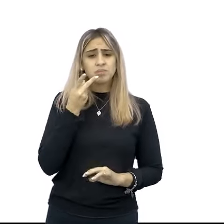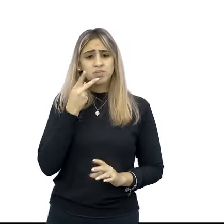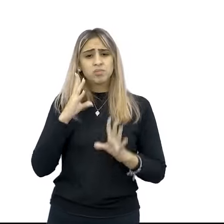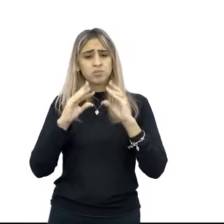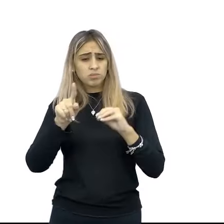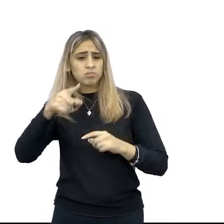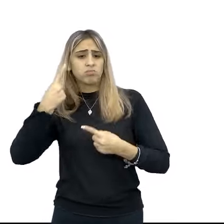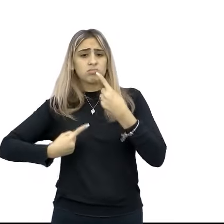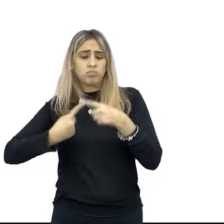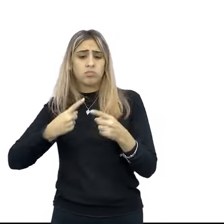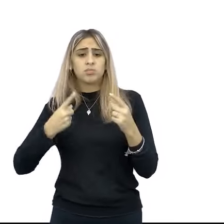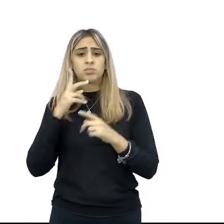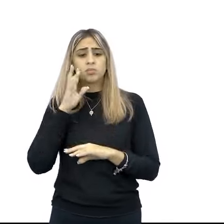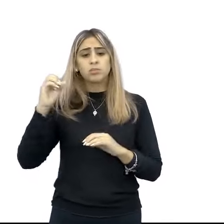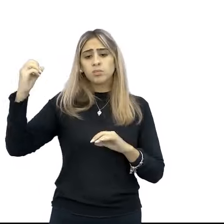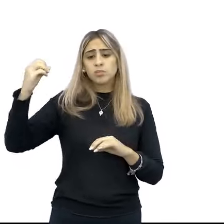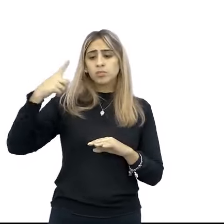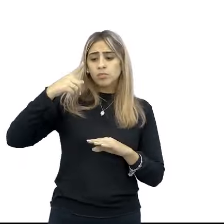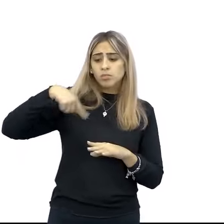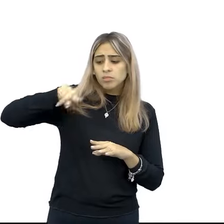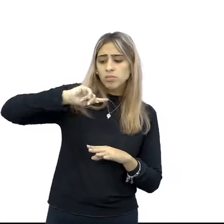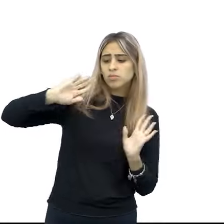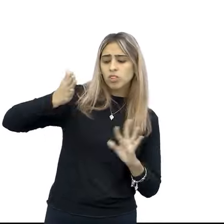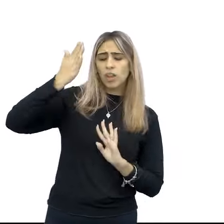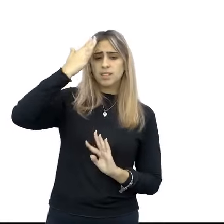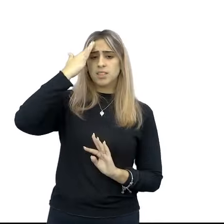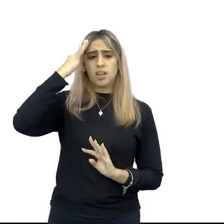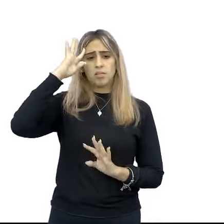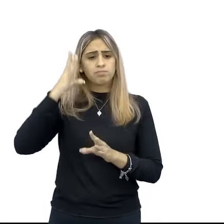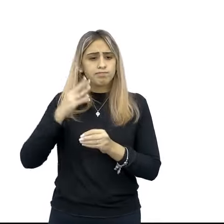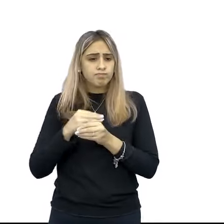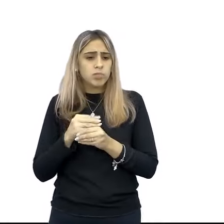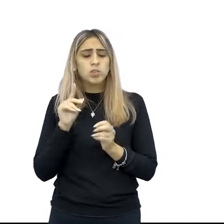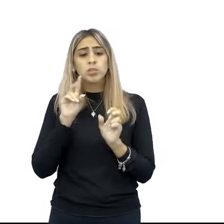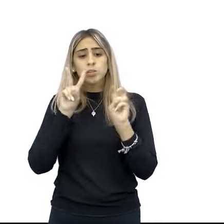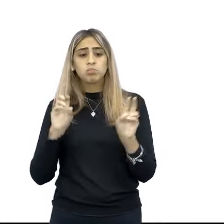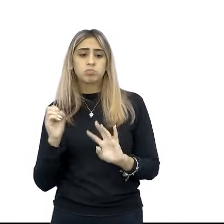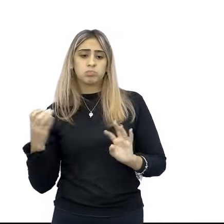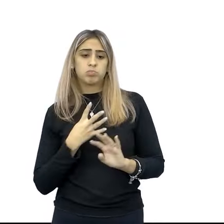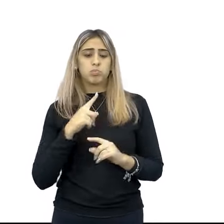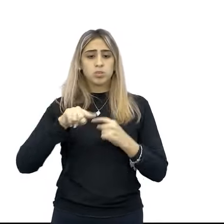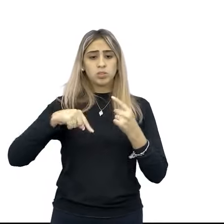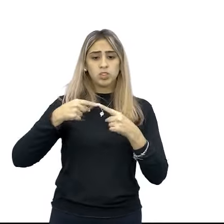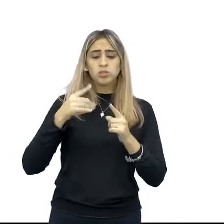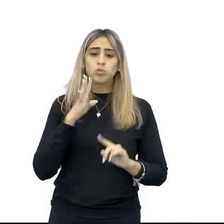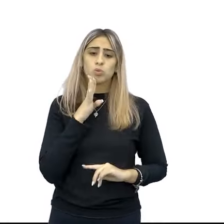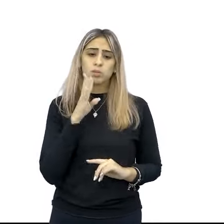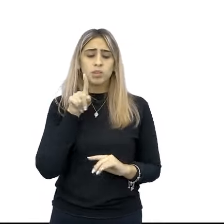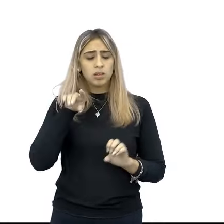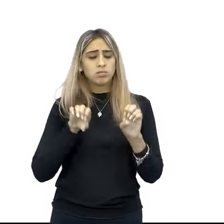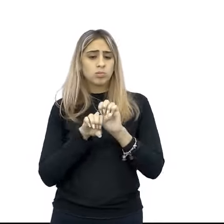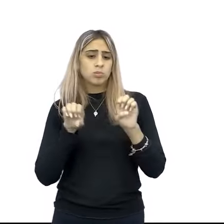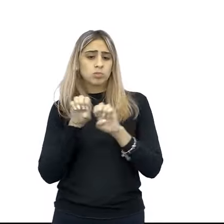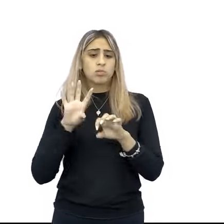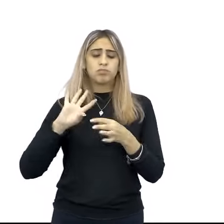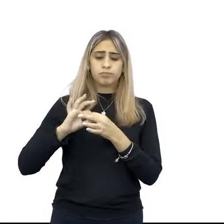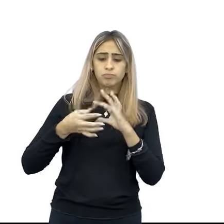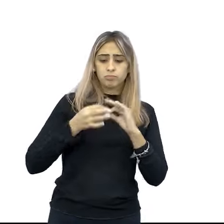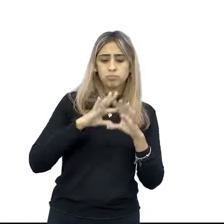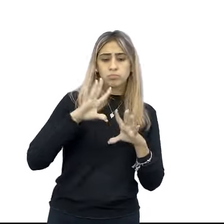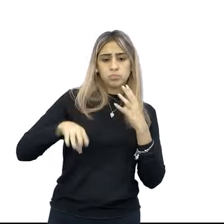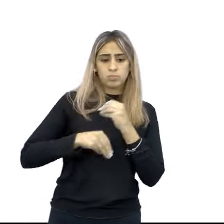essa discussão à luz do que eles já sabem sobre o objeto de conhecimento, que é a estrutura